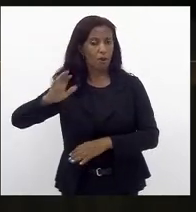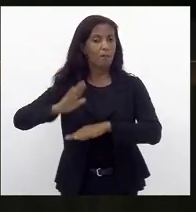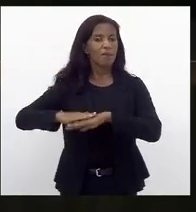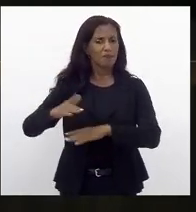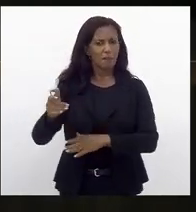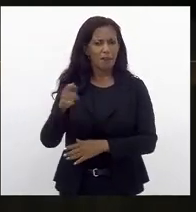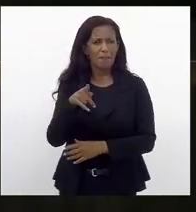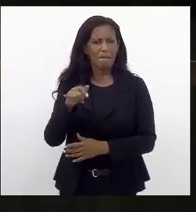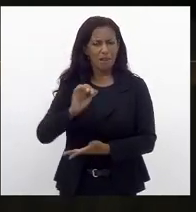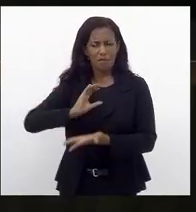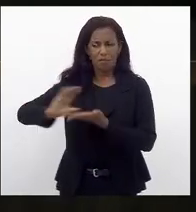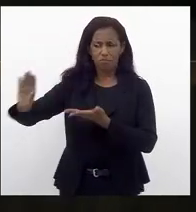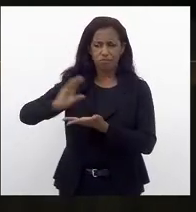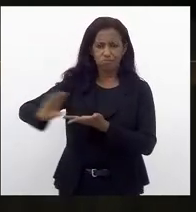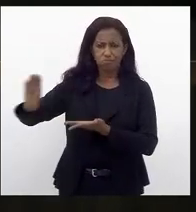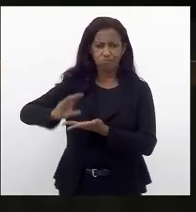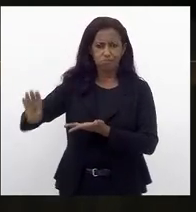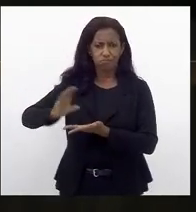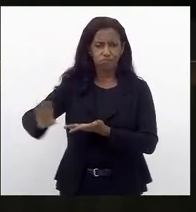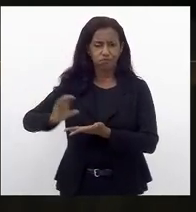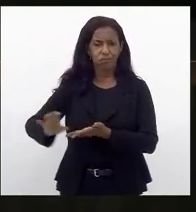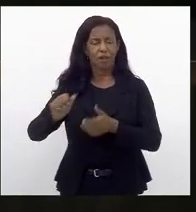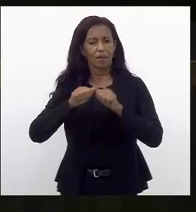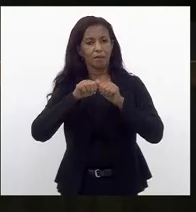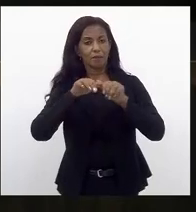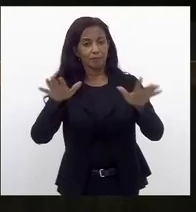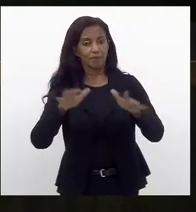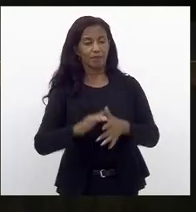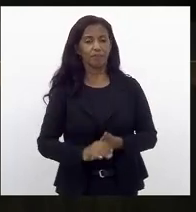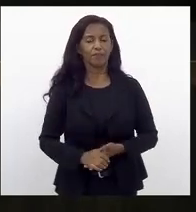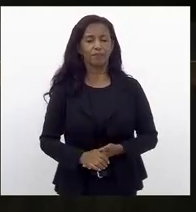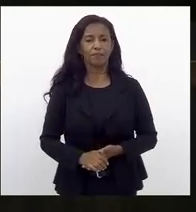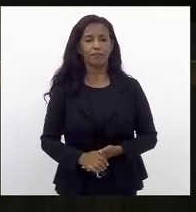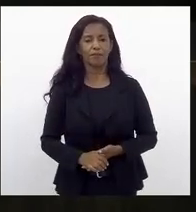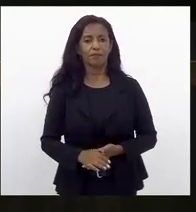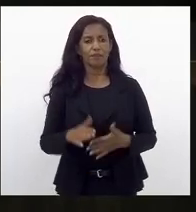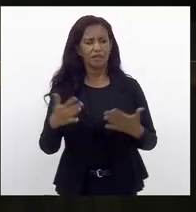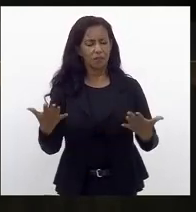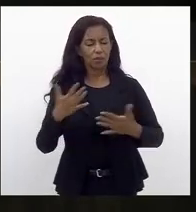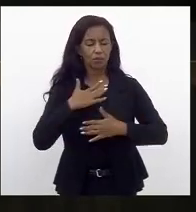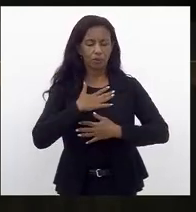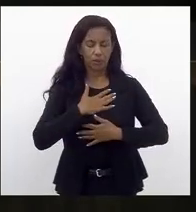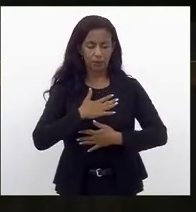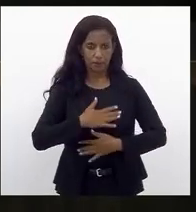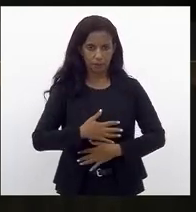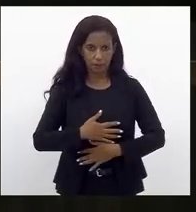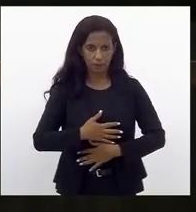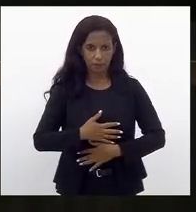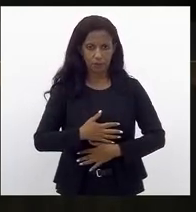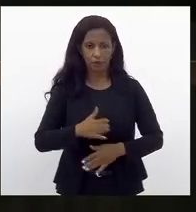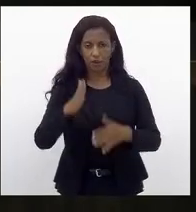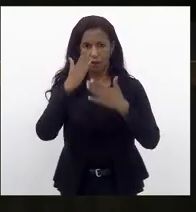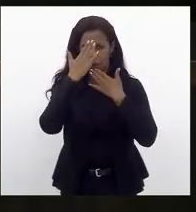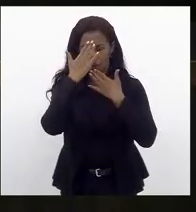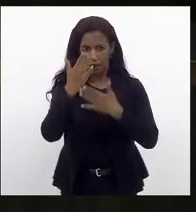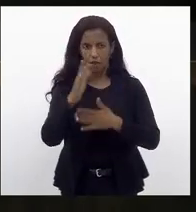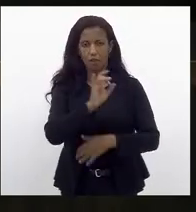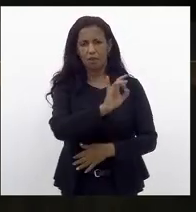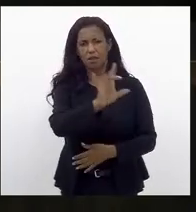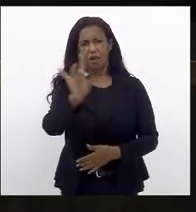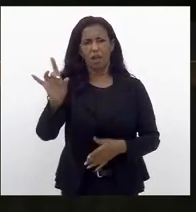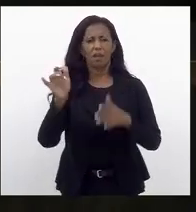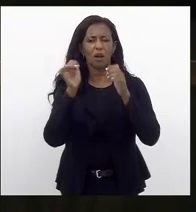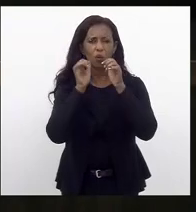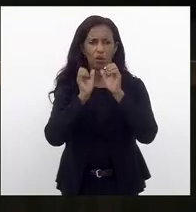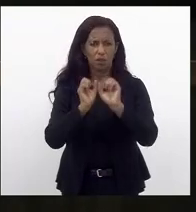quarenta por cento do seu PIB na poderia então muita tranquilidade agradecer cada um